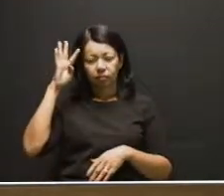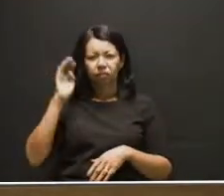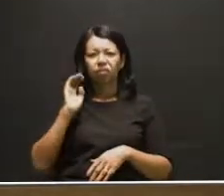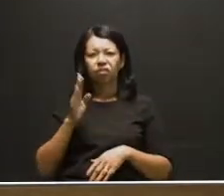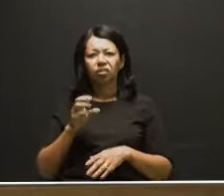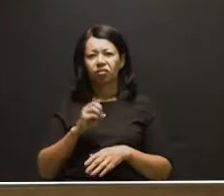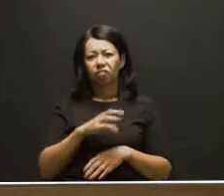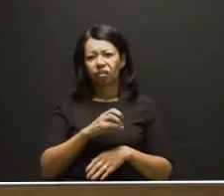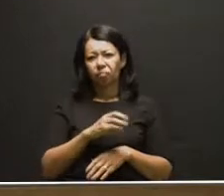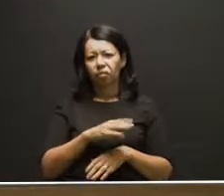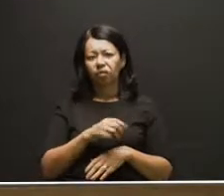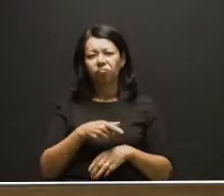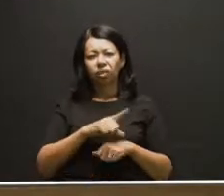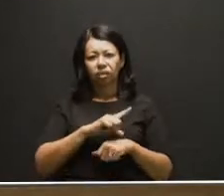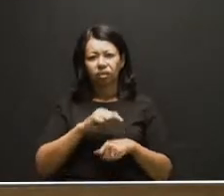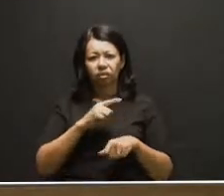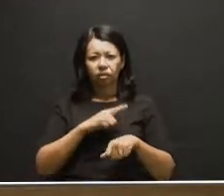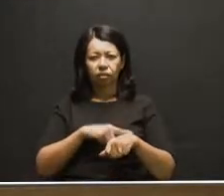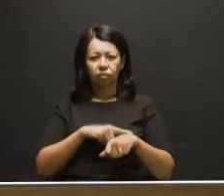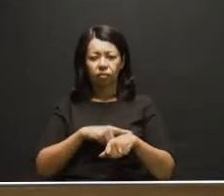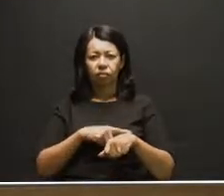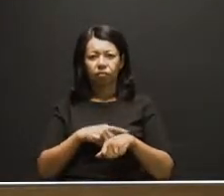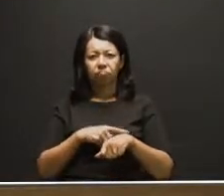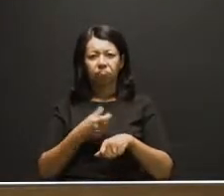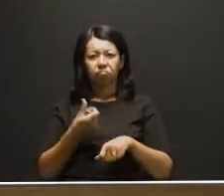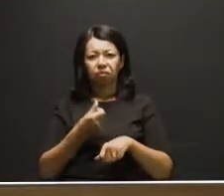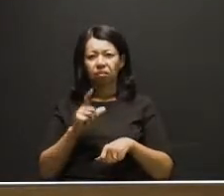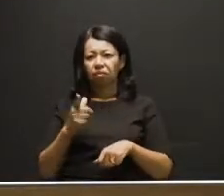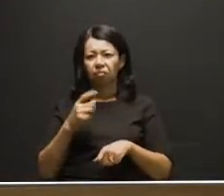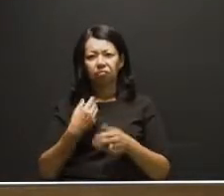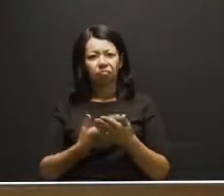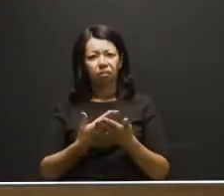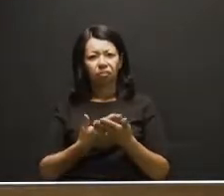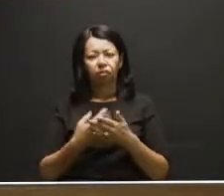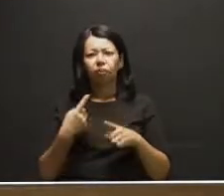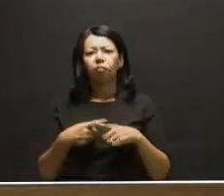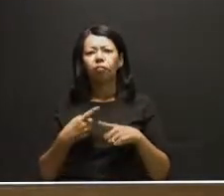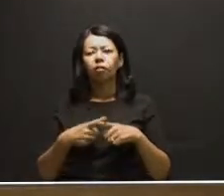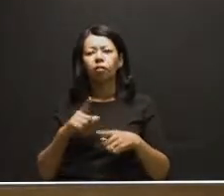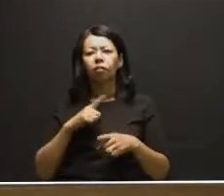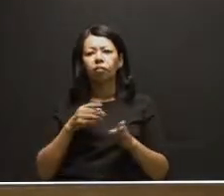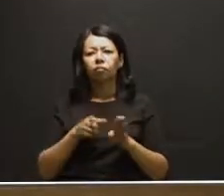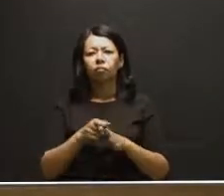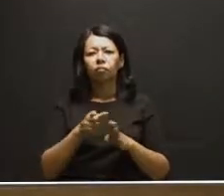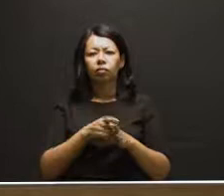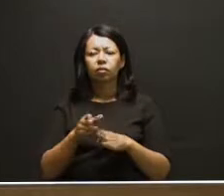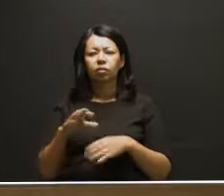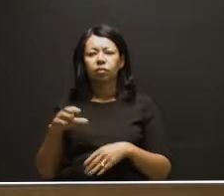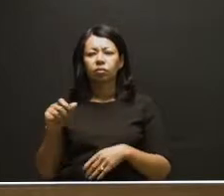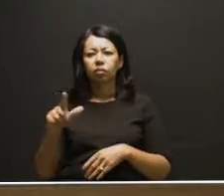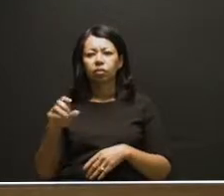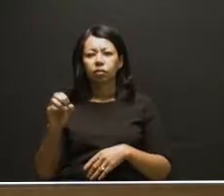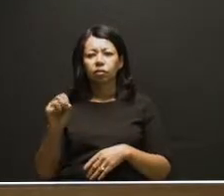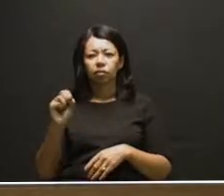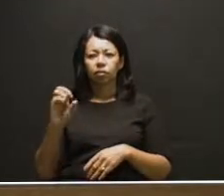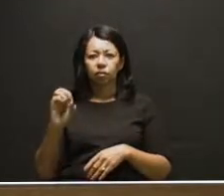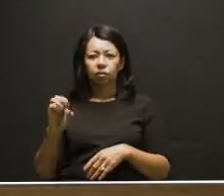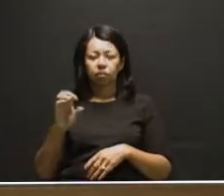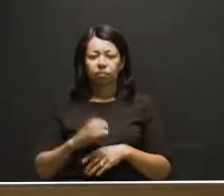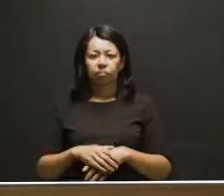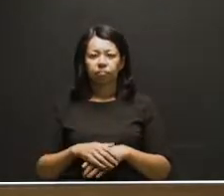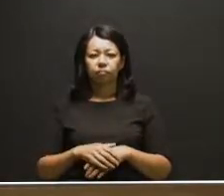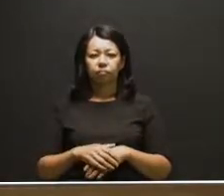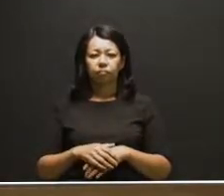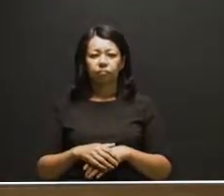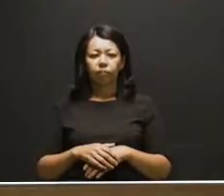sai sereno sexta feira já não teve aula porque não foi o único que teve o conselho de classe segunda feira foi